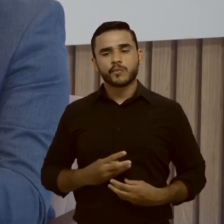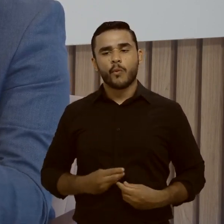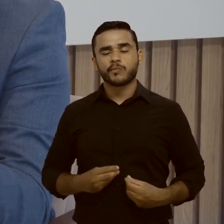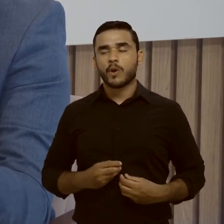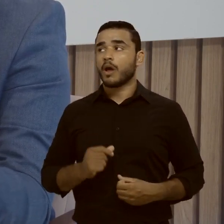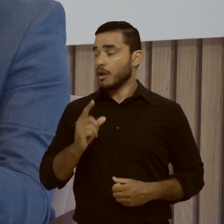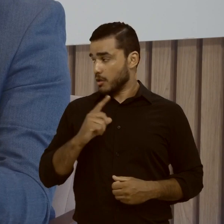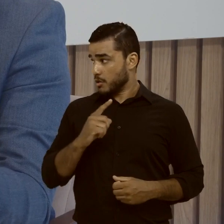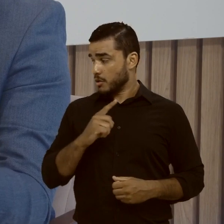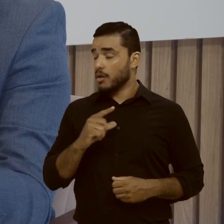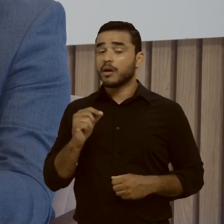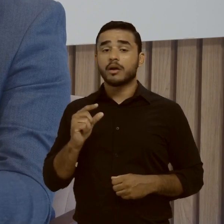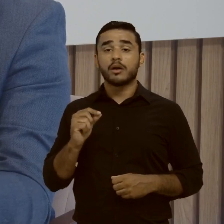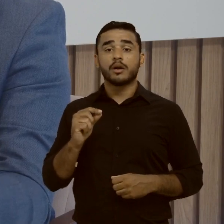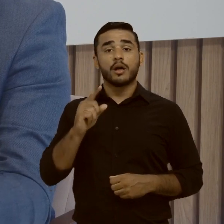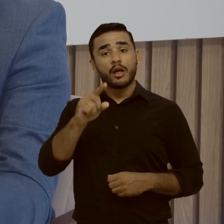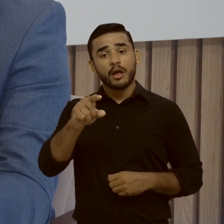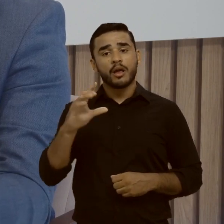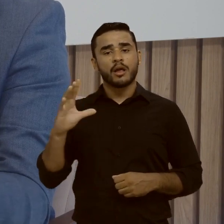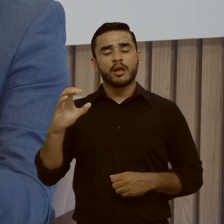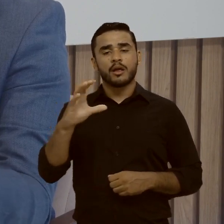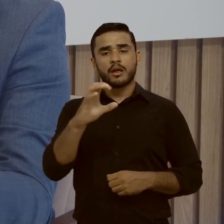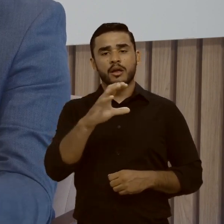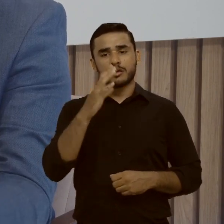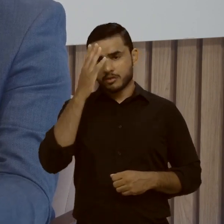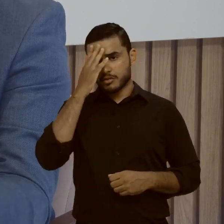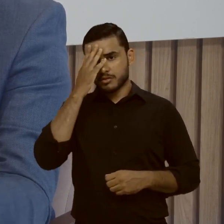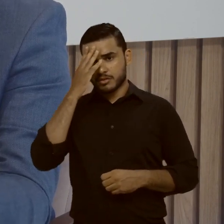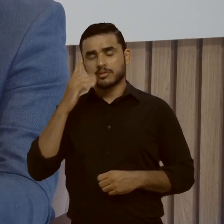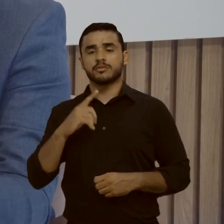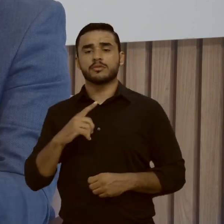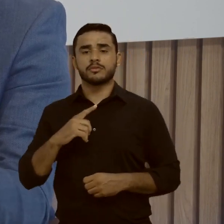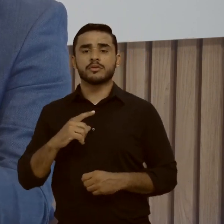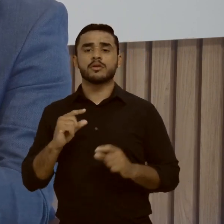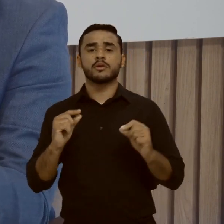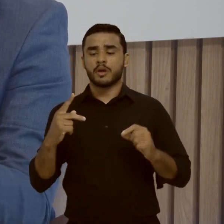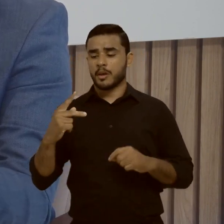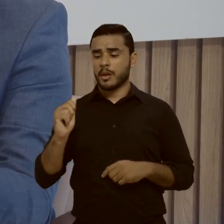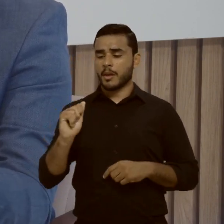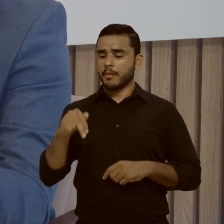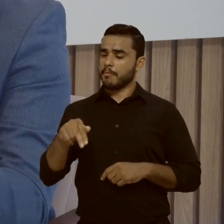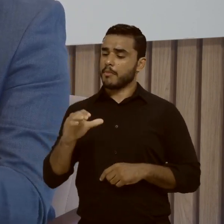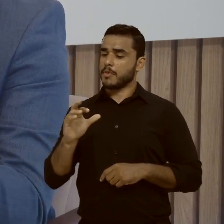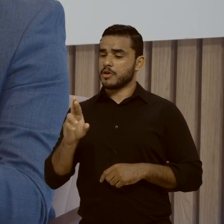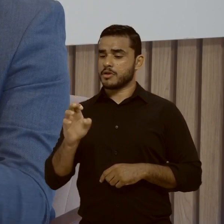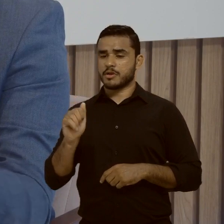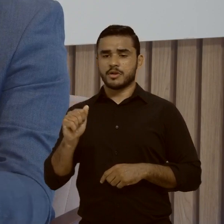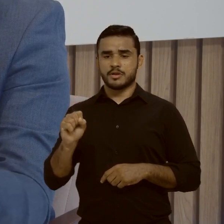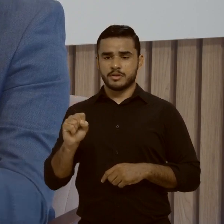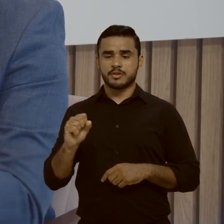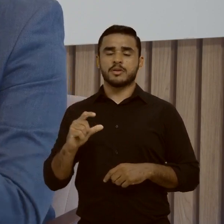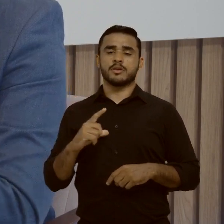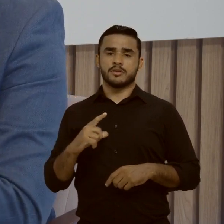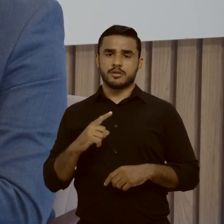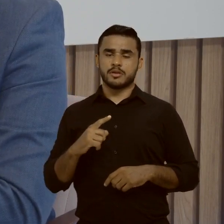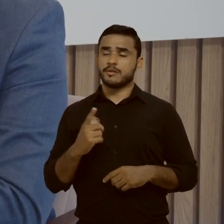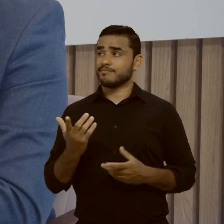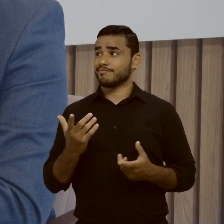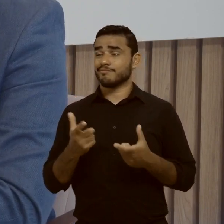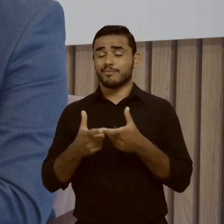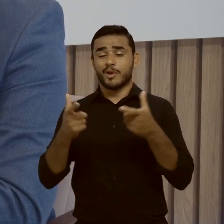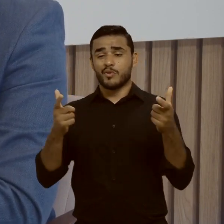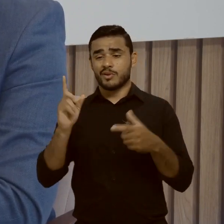pâncreas, a gente fala do adenocarcinoma ductal, carcinoma ductal pancreático, que é o mais frequente, responsável por 80%